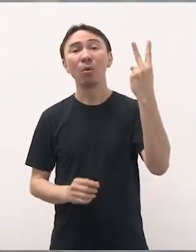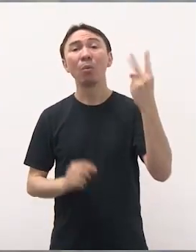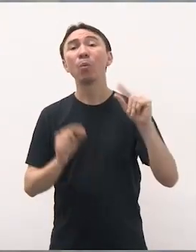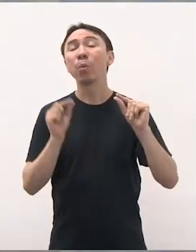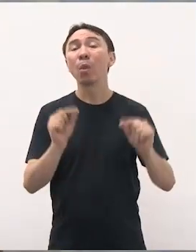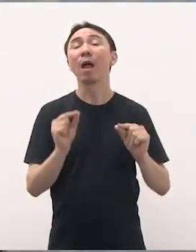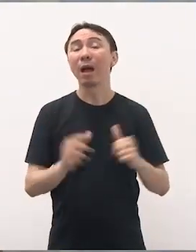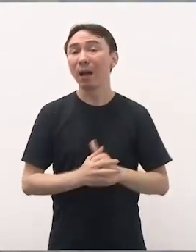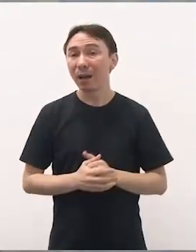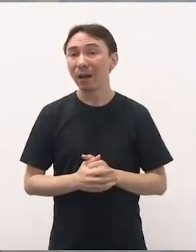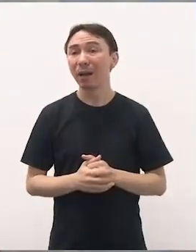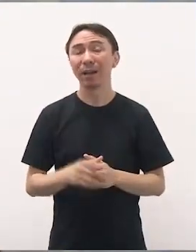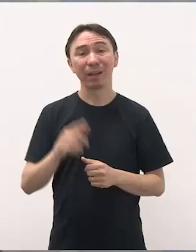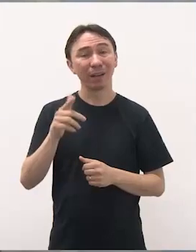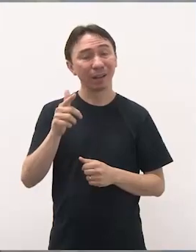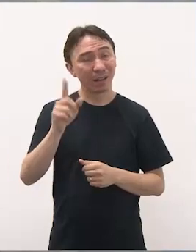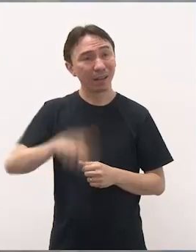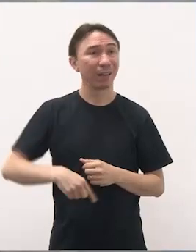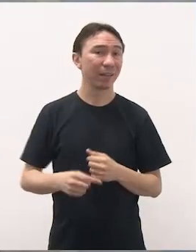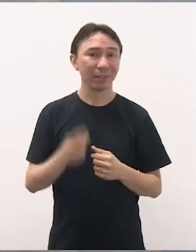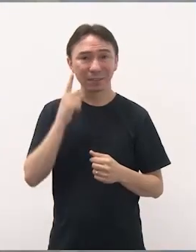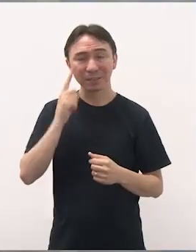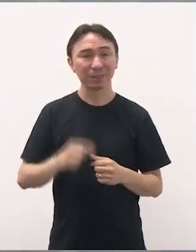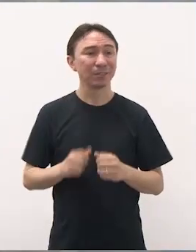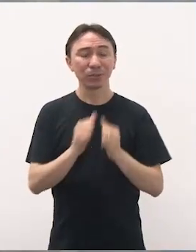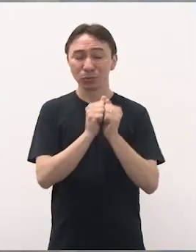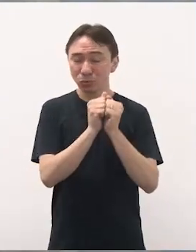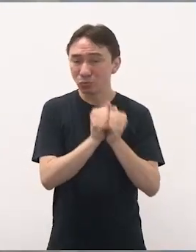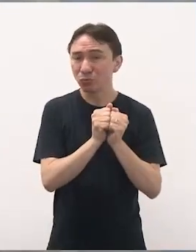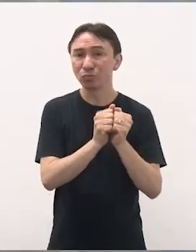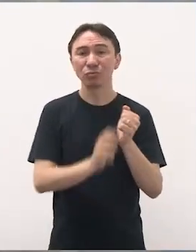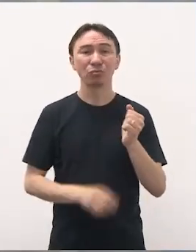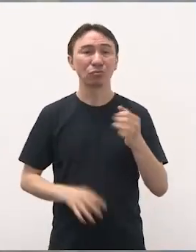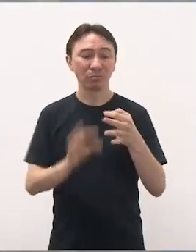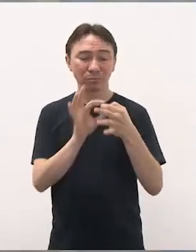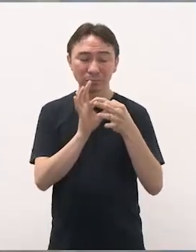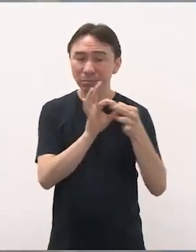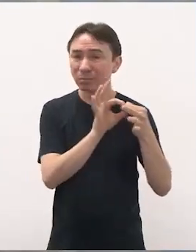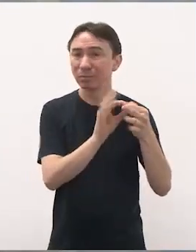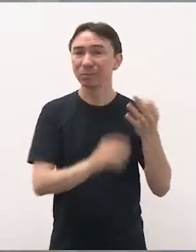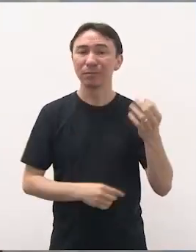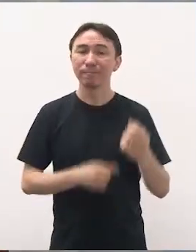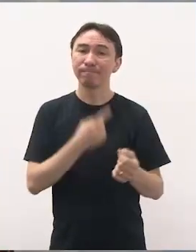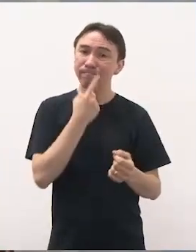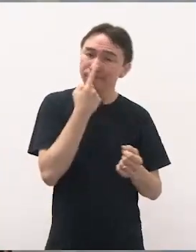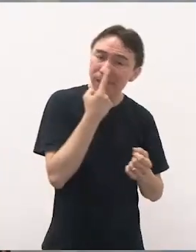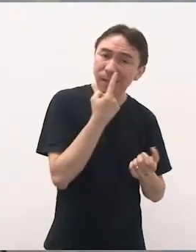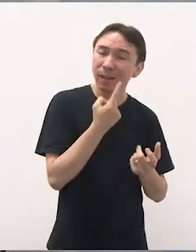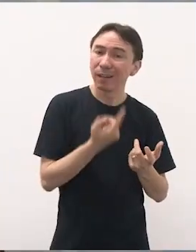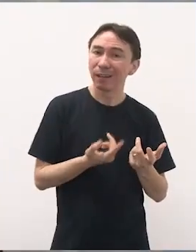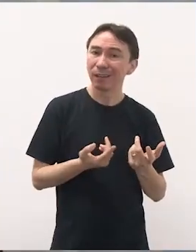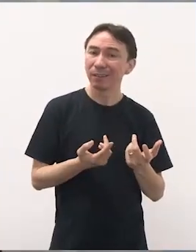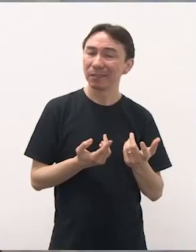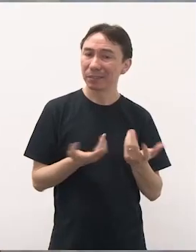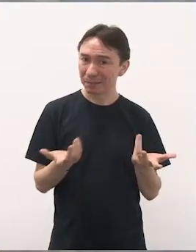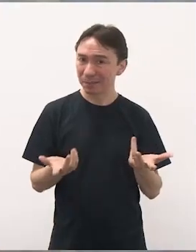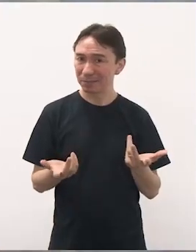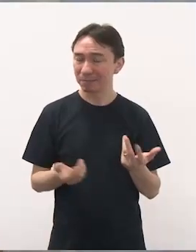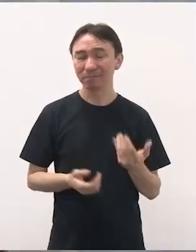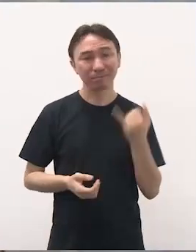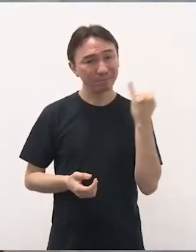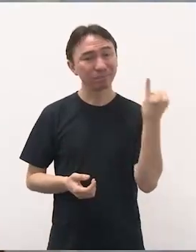o vínculo, o afeto, é esse fator de proteção que é tão importante dentro da